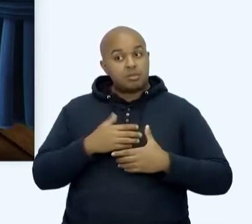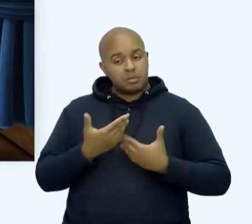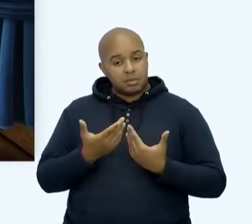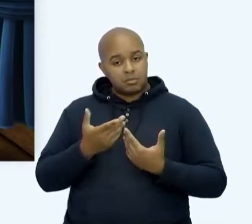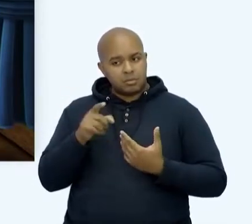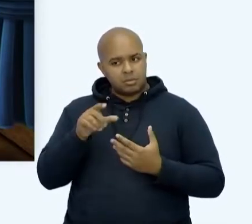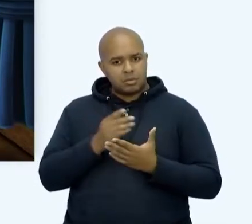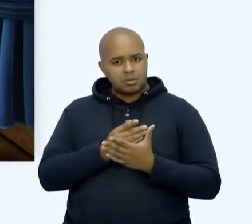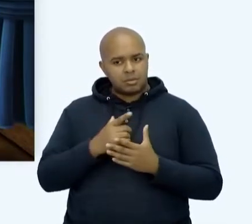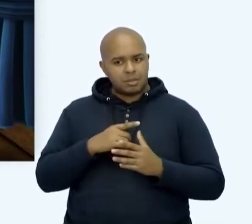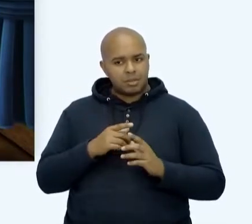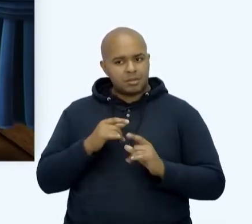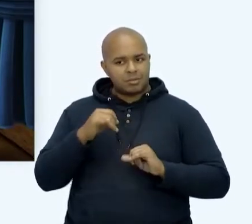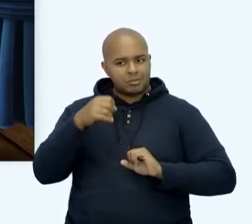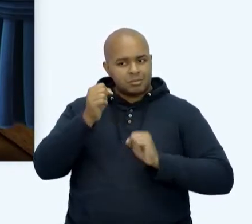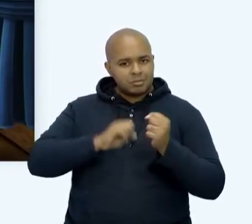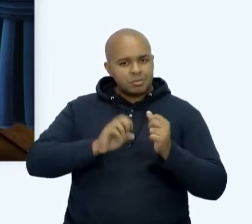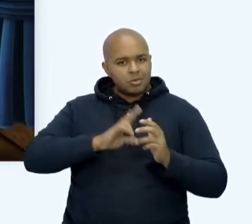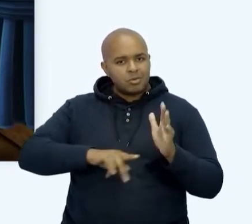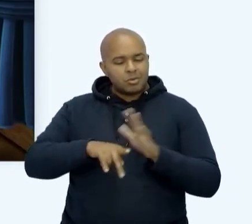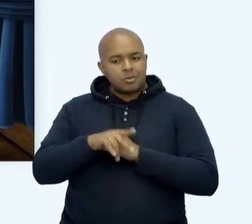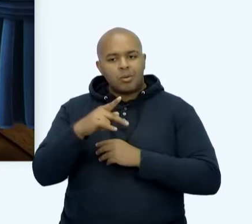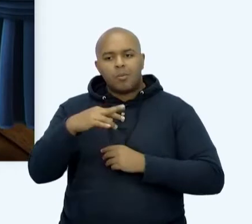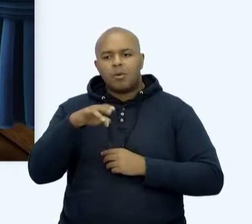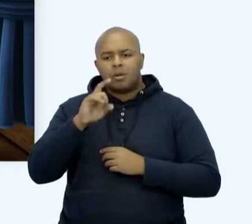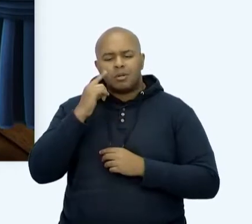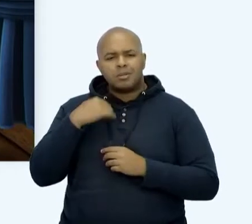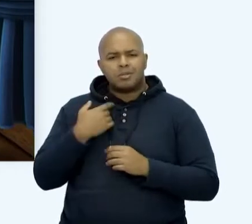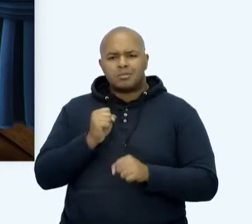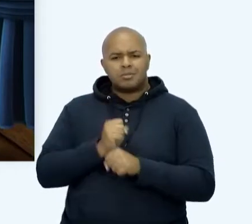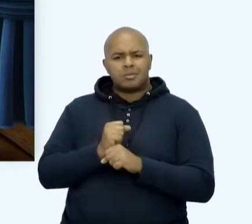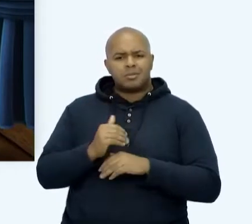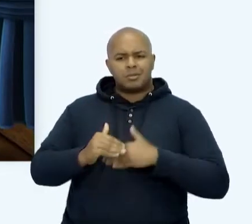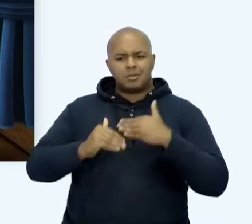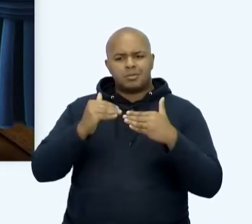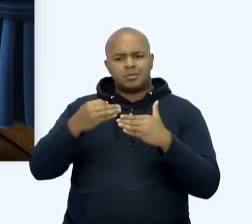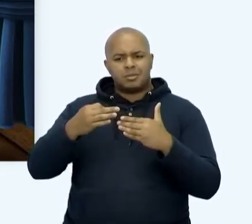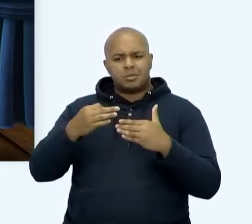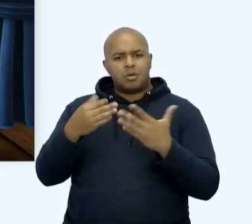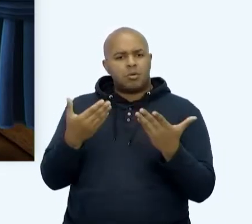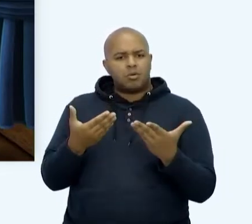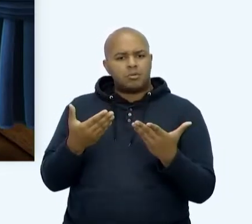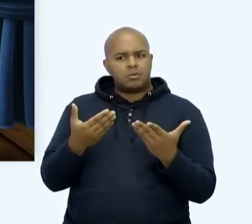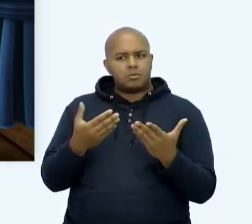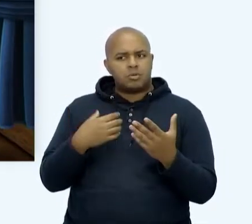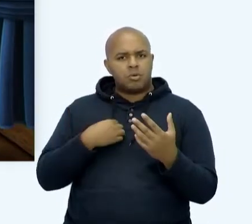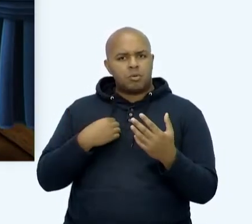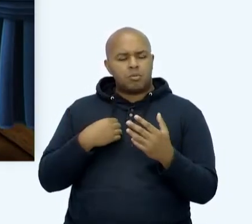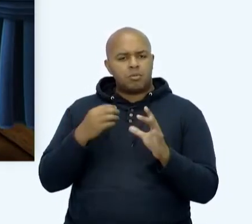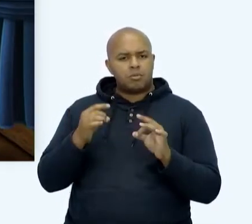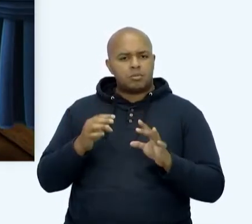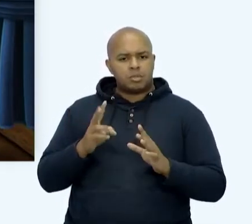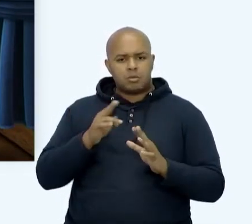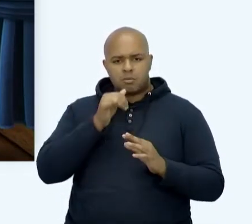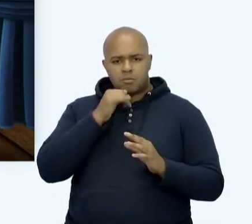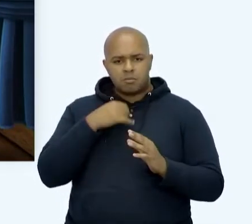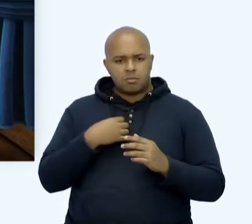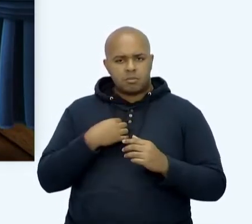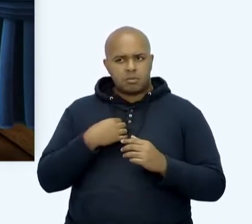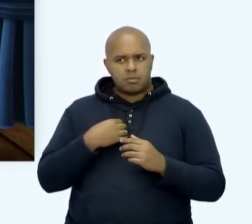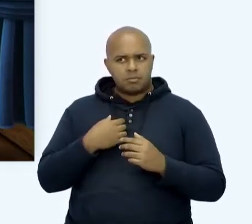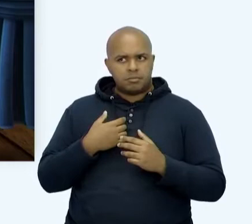então, a indústria e o uso dos polímeros não para de crescer. Hoje mesmo, roupas especiais como o uniforme